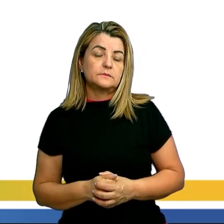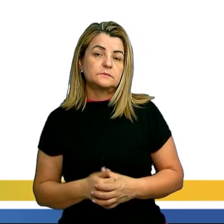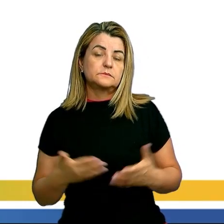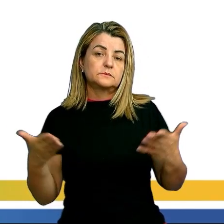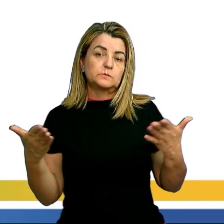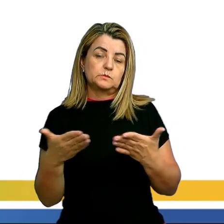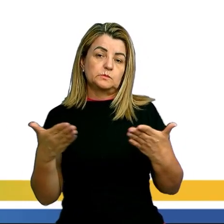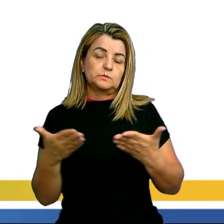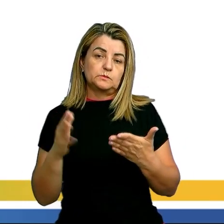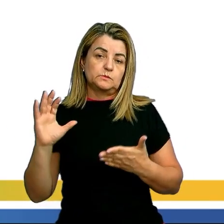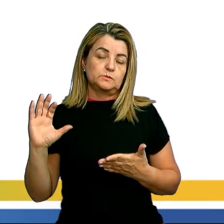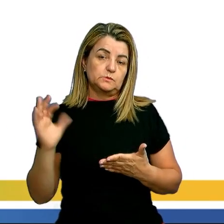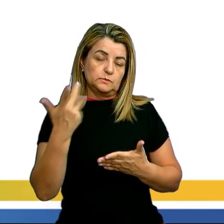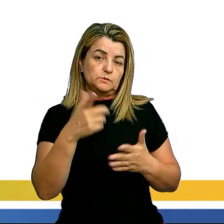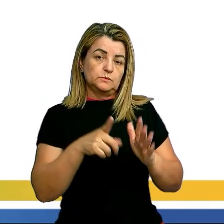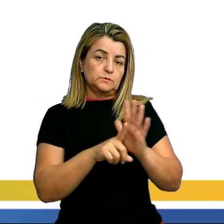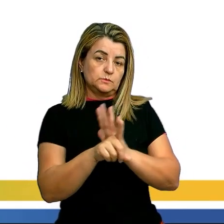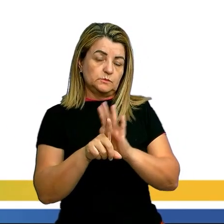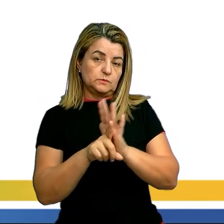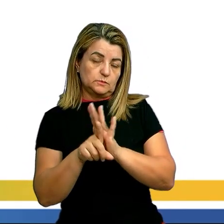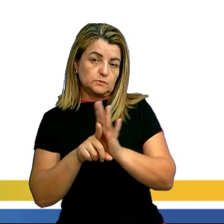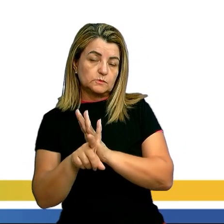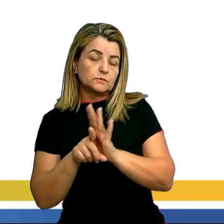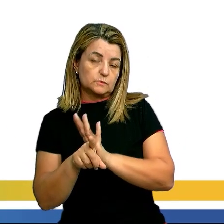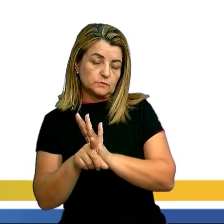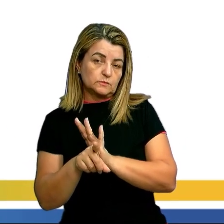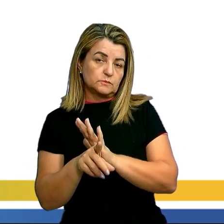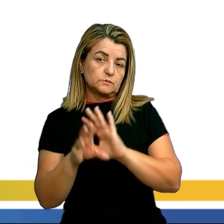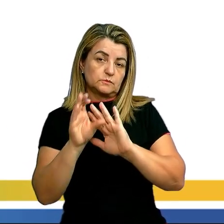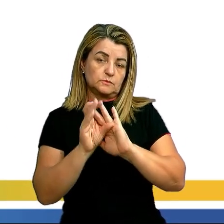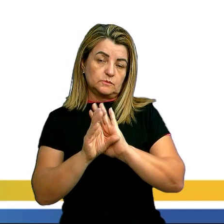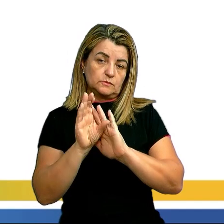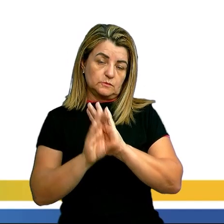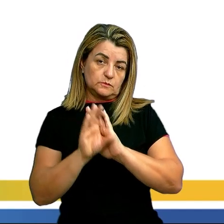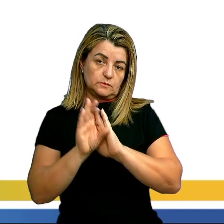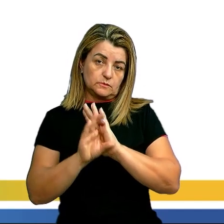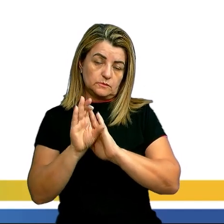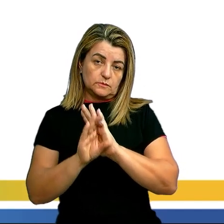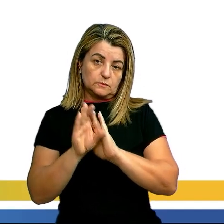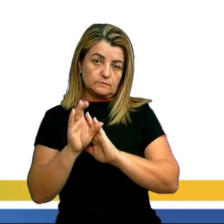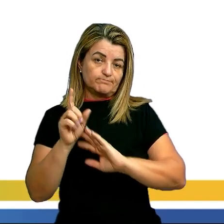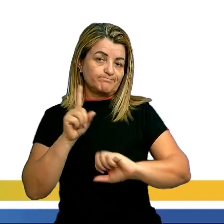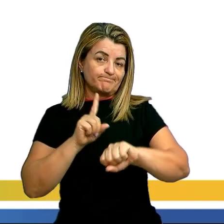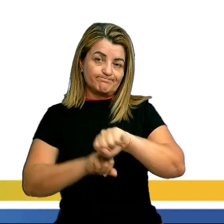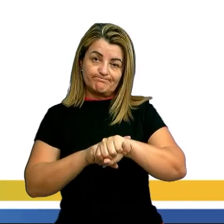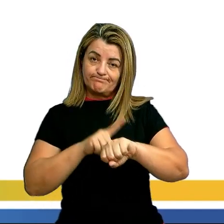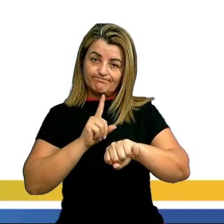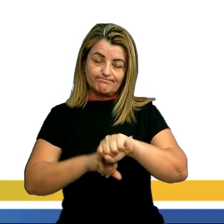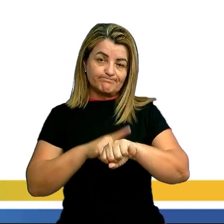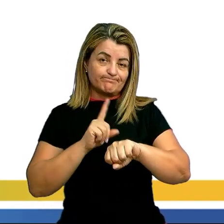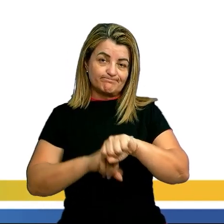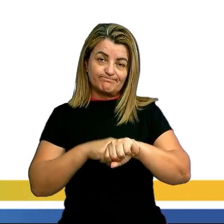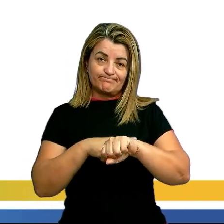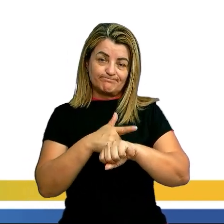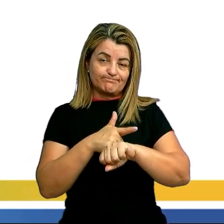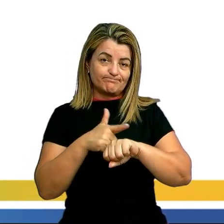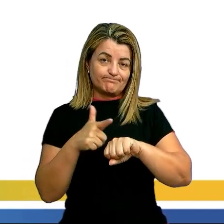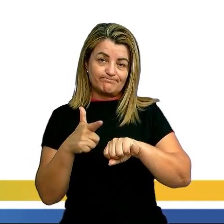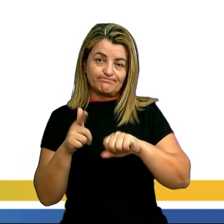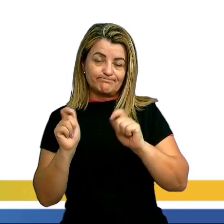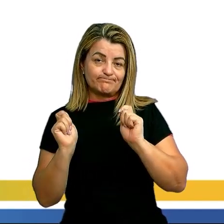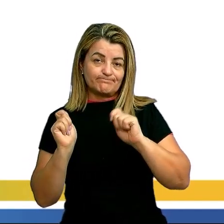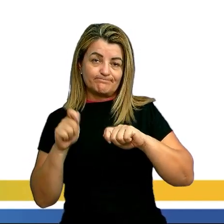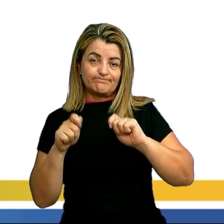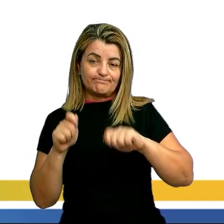Agora nós vamos resolver algumas questões relacionadas a esse conteúdo, pois o nosso tempo não permite que nós